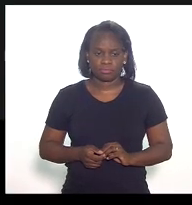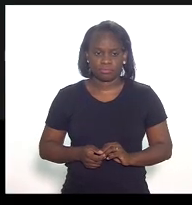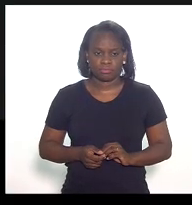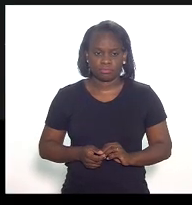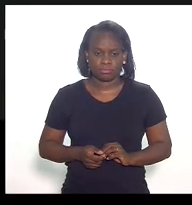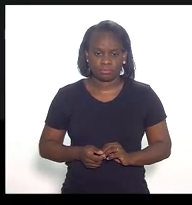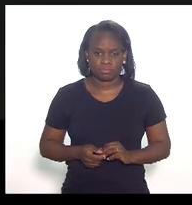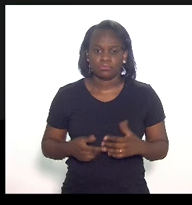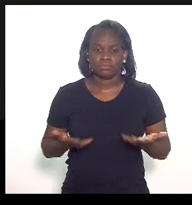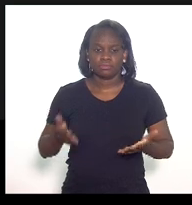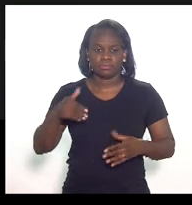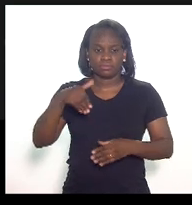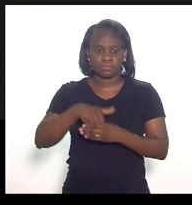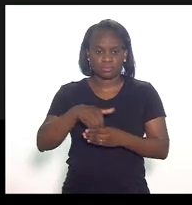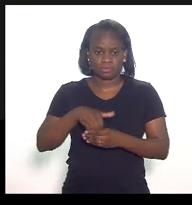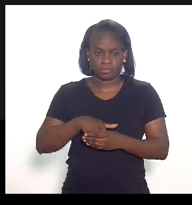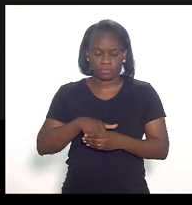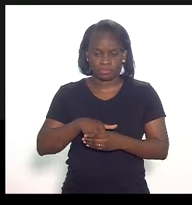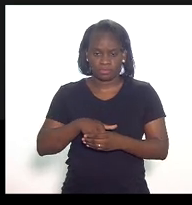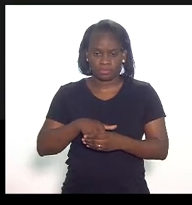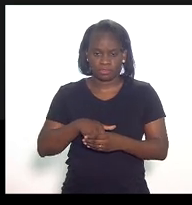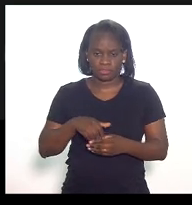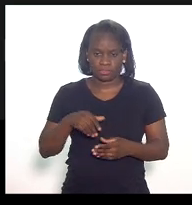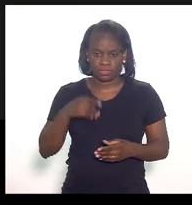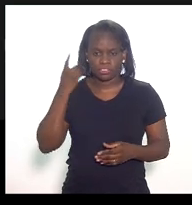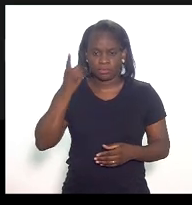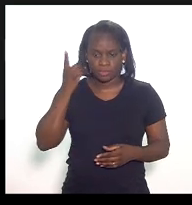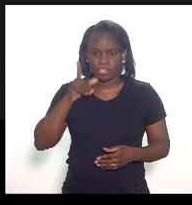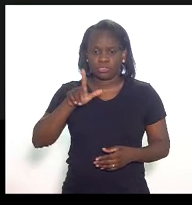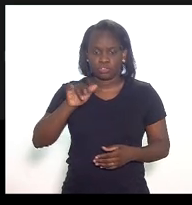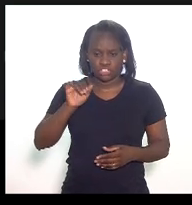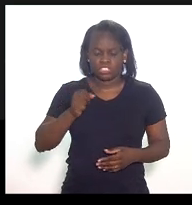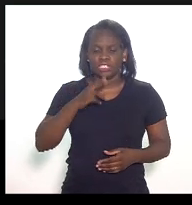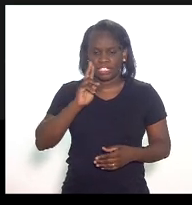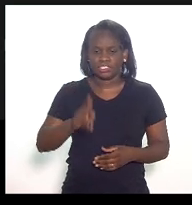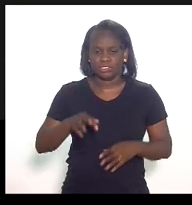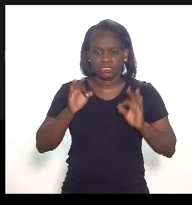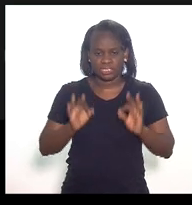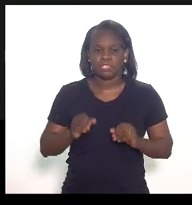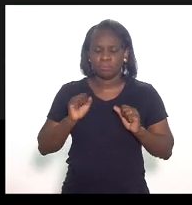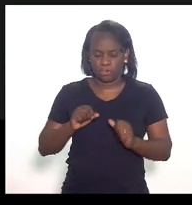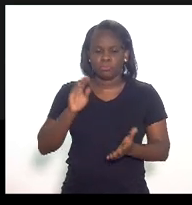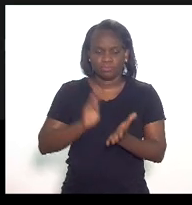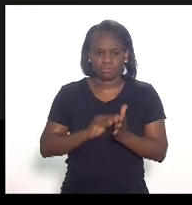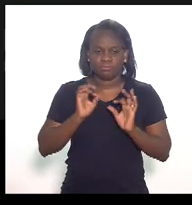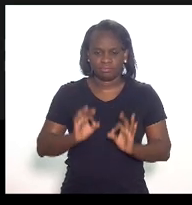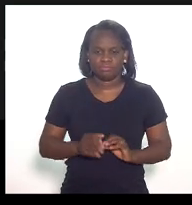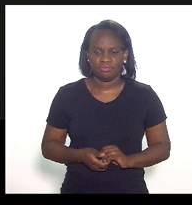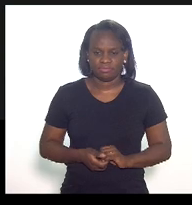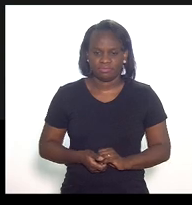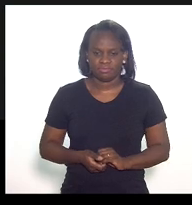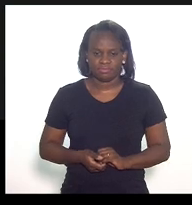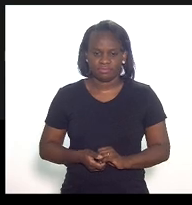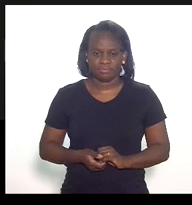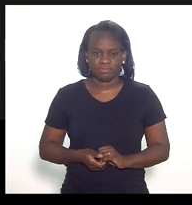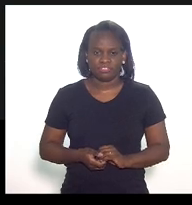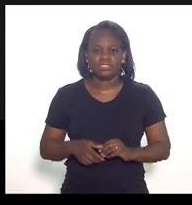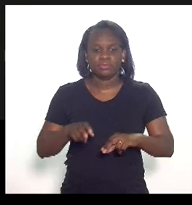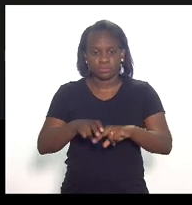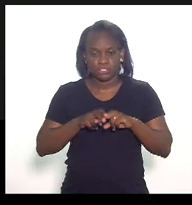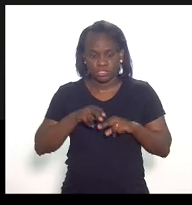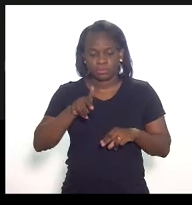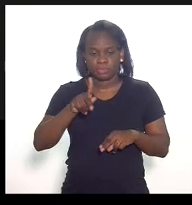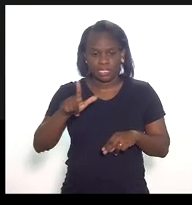Então, em votação, eu quero votar. Luiz Paulo tem razão. Luiz Paulo tem razão. Pode botar o bonequinho. Por isso que o PL,